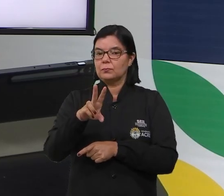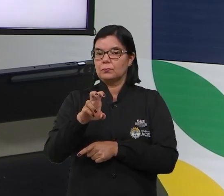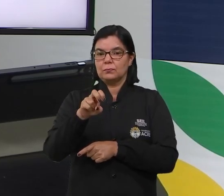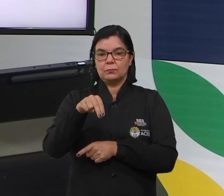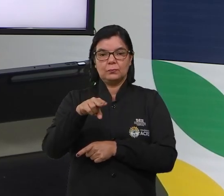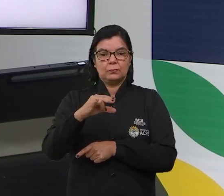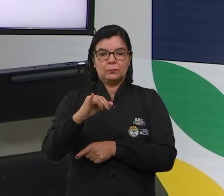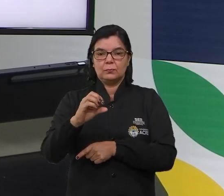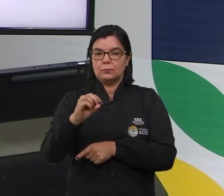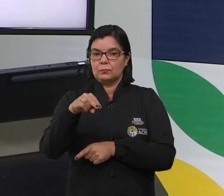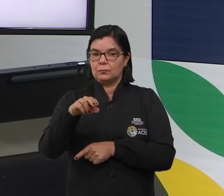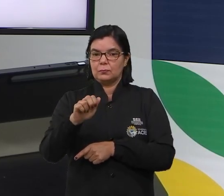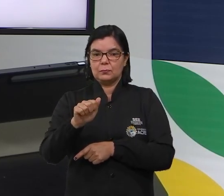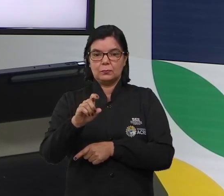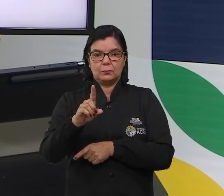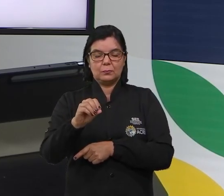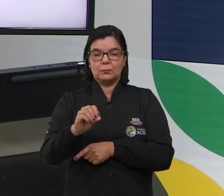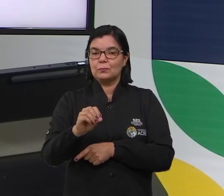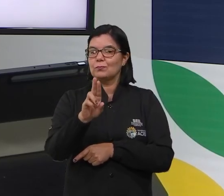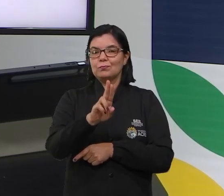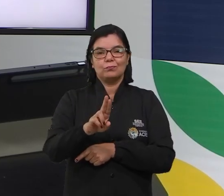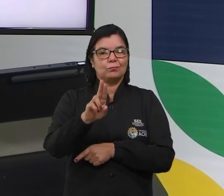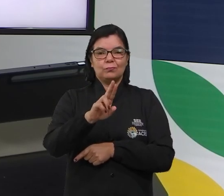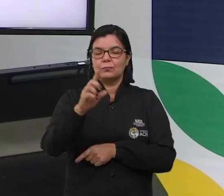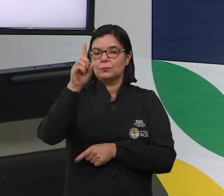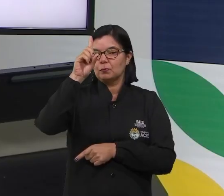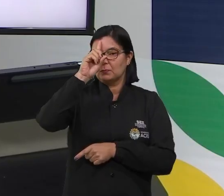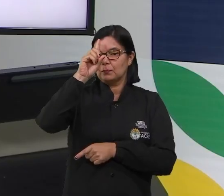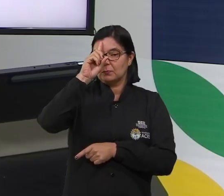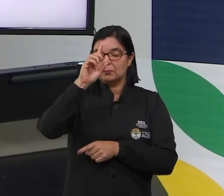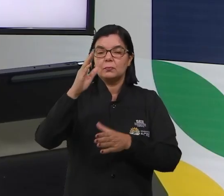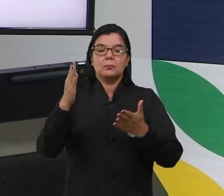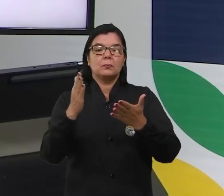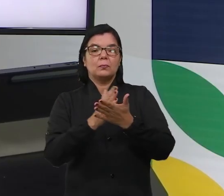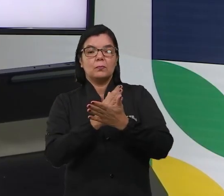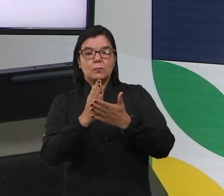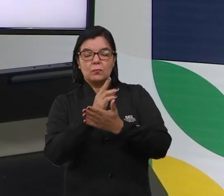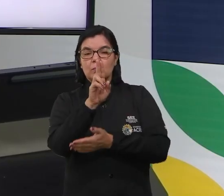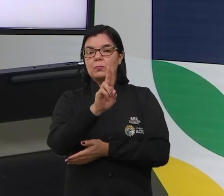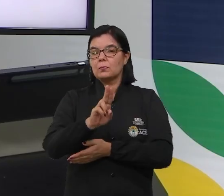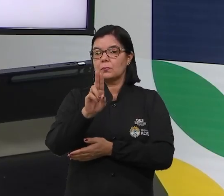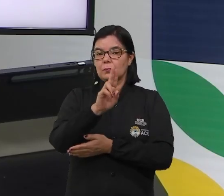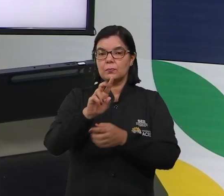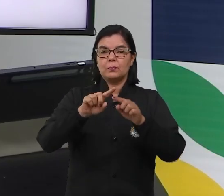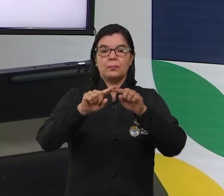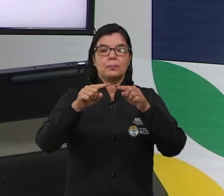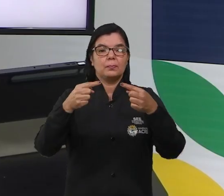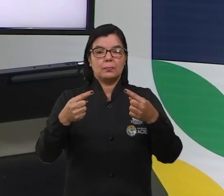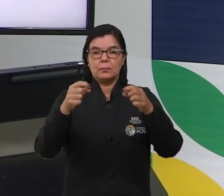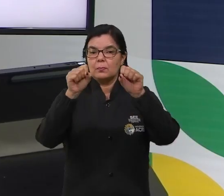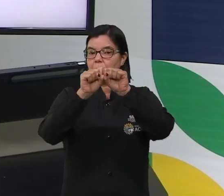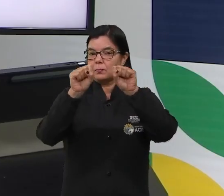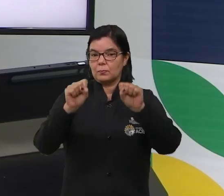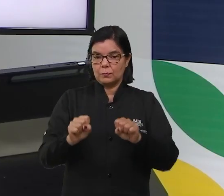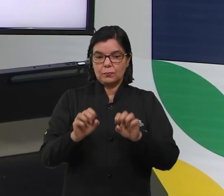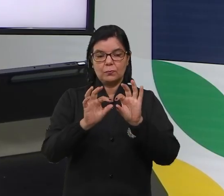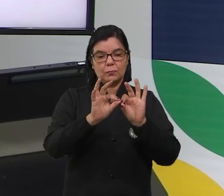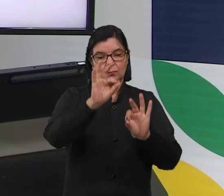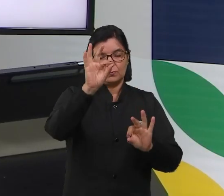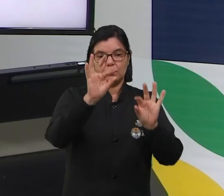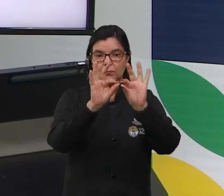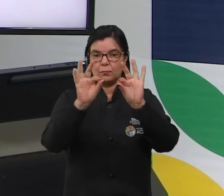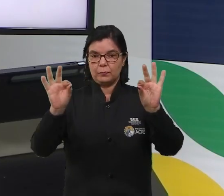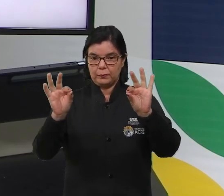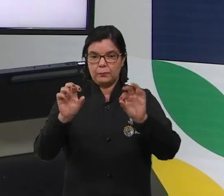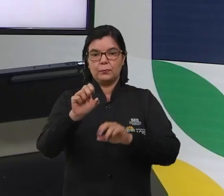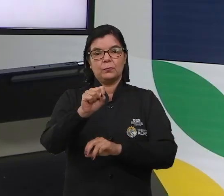usamos no dia a dia. Ou melhor, até nós usamos alguns deles, mas eles não estão no sistema métrico